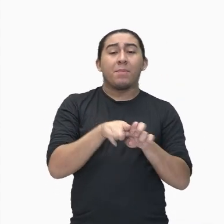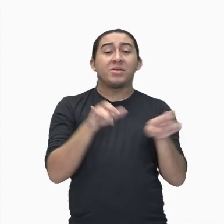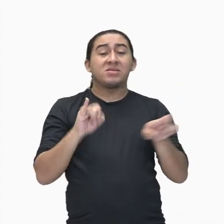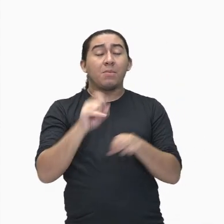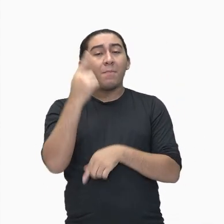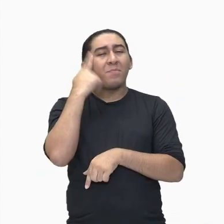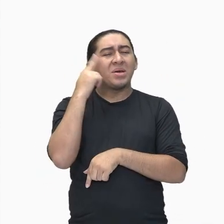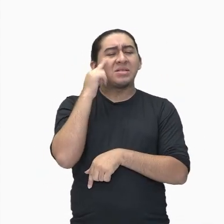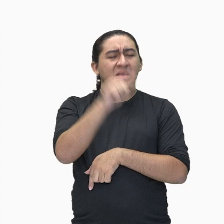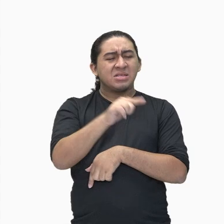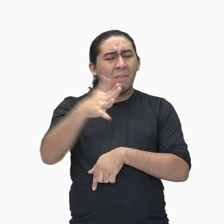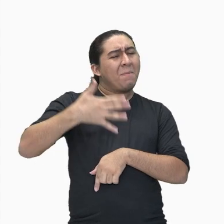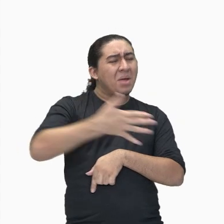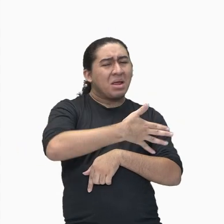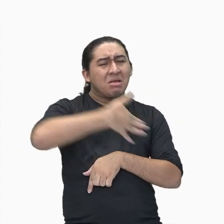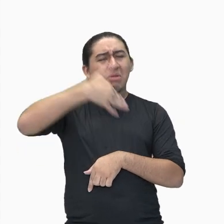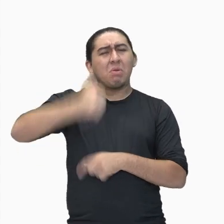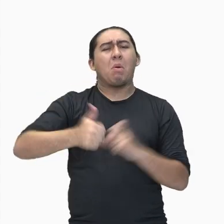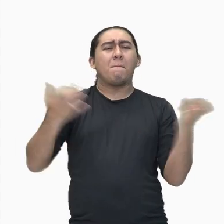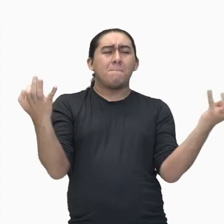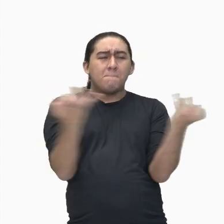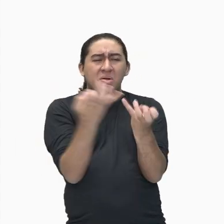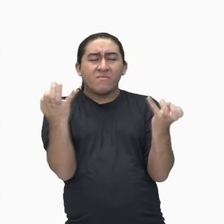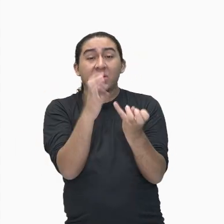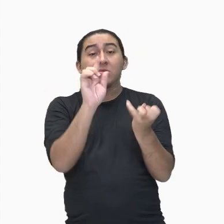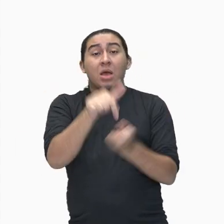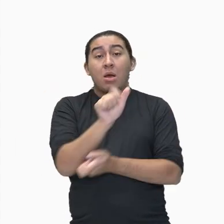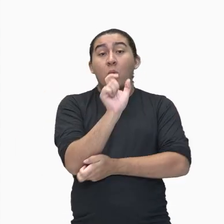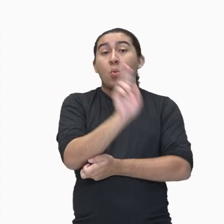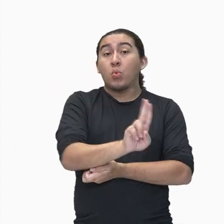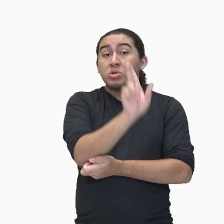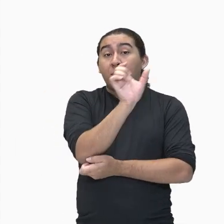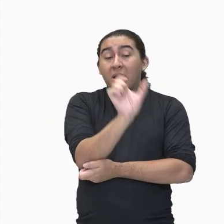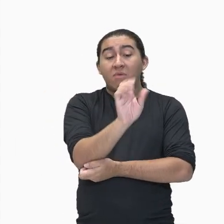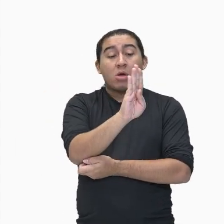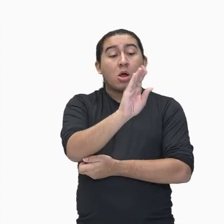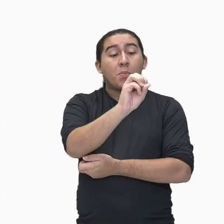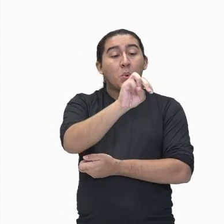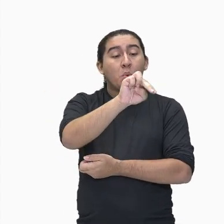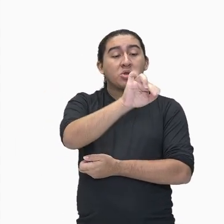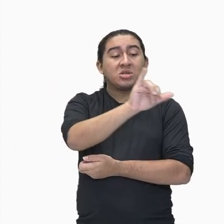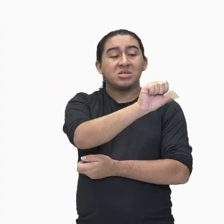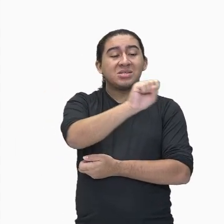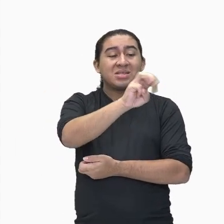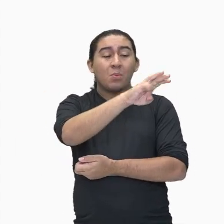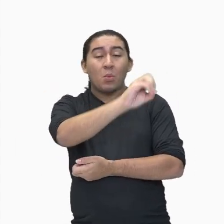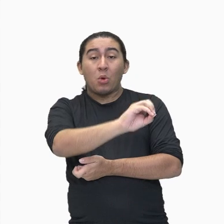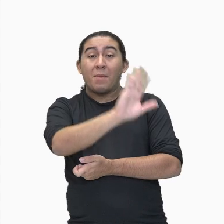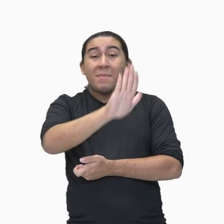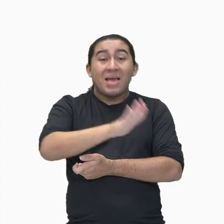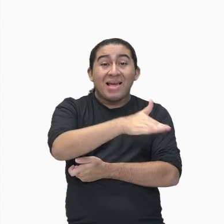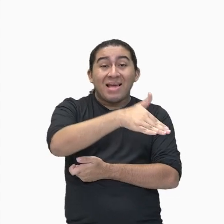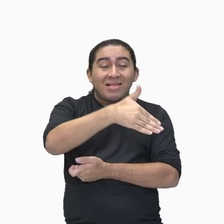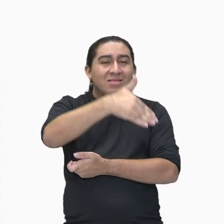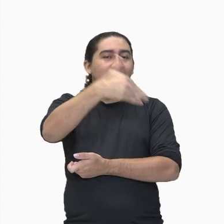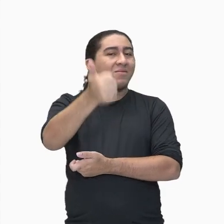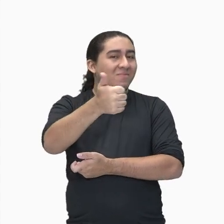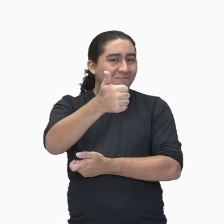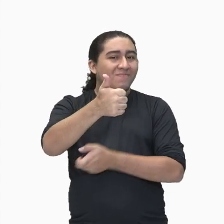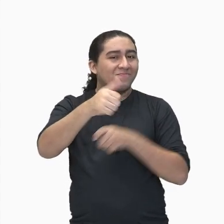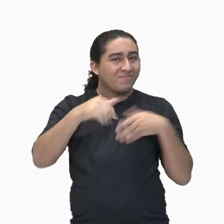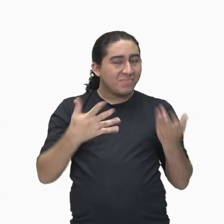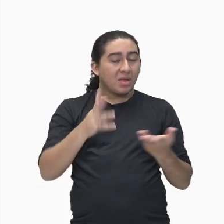isso é bom, é ótimo, é boníssimo, que é mais do que bom, né? Então, esse